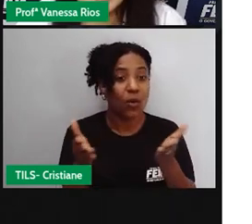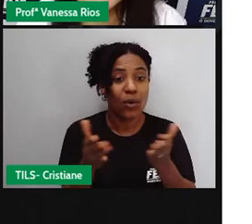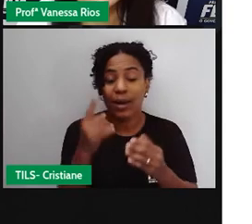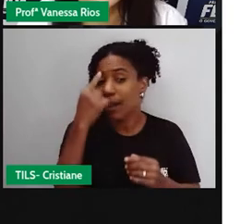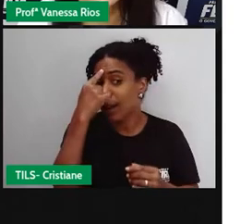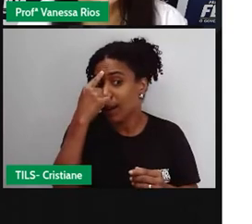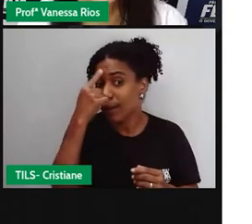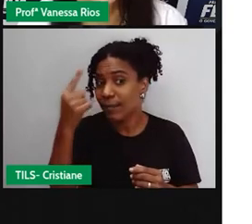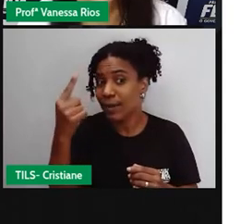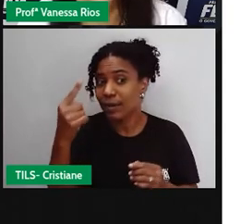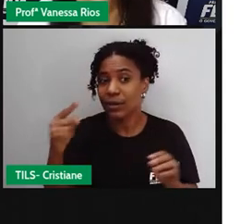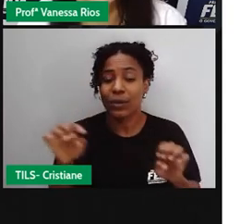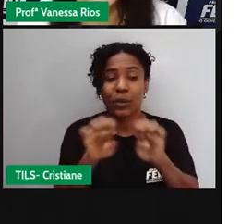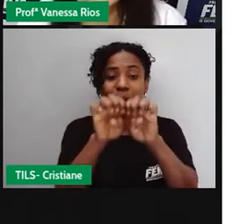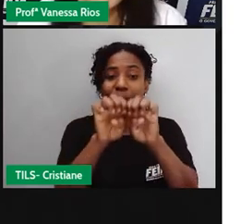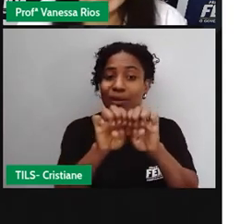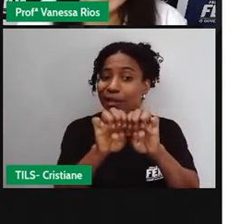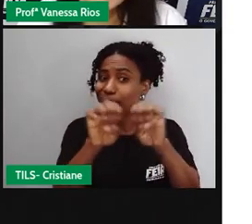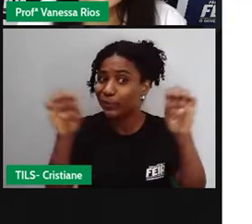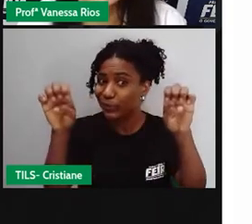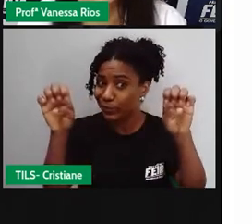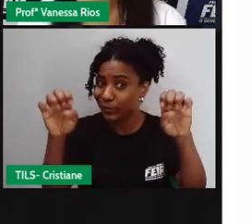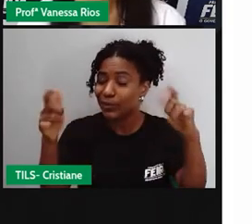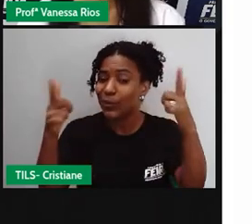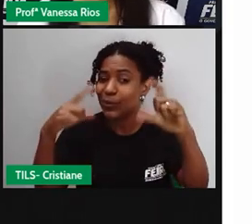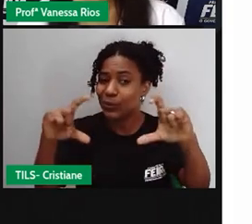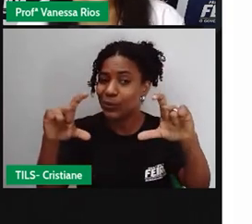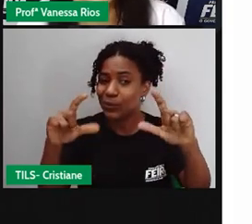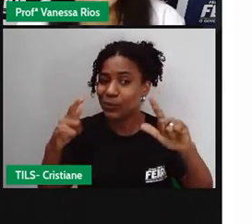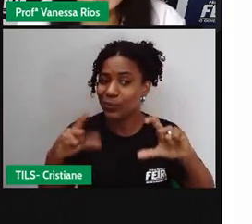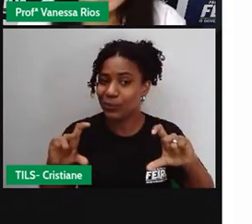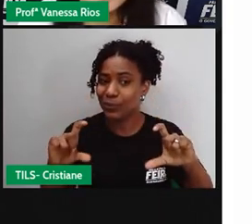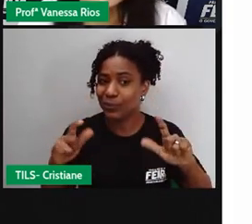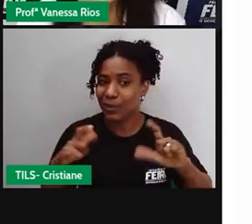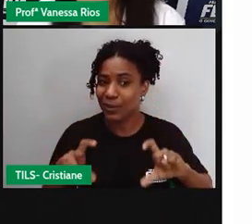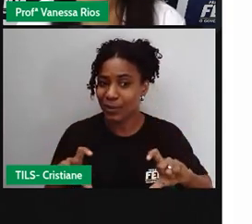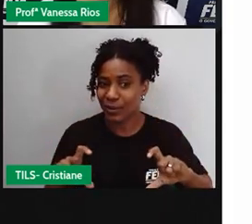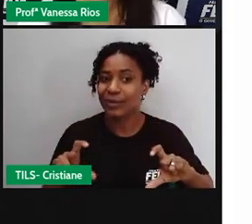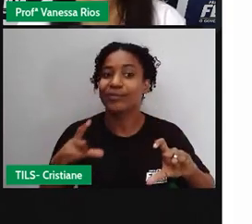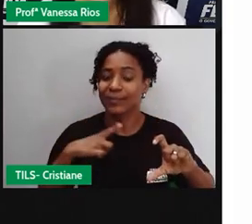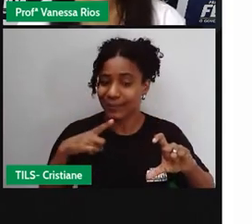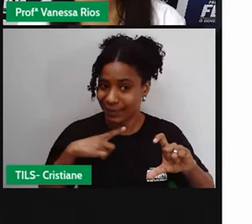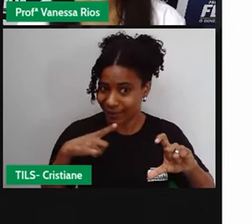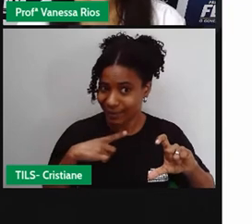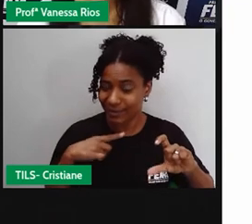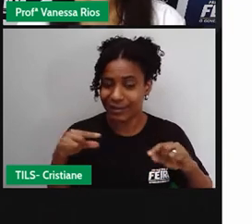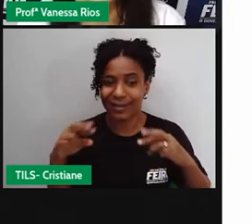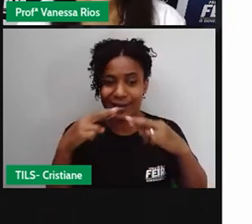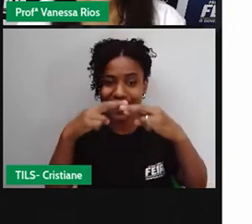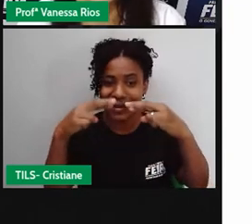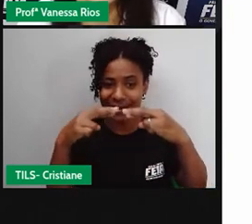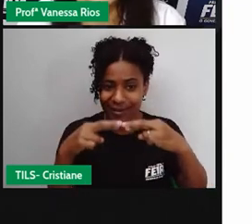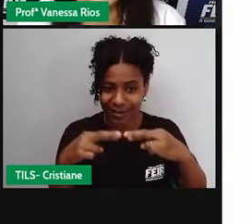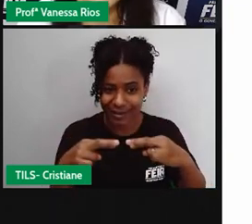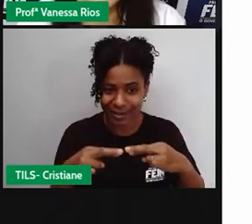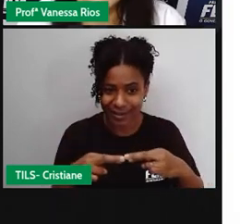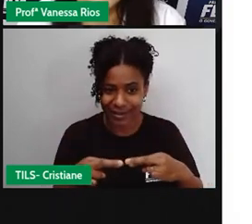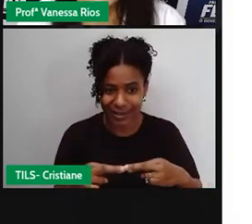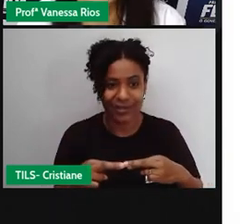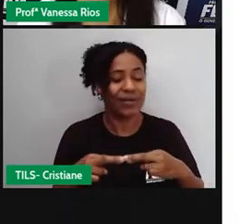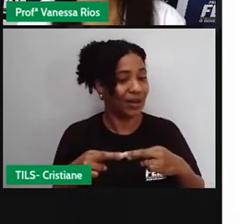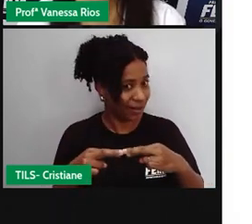lembrar que a estrutura do cordel é em versos, que vão aparecer rimas, que vão aparecer aí a formação